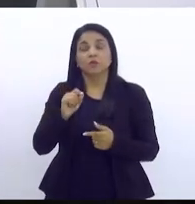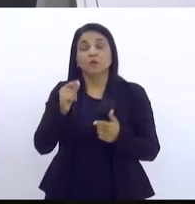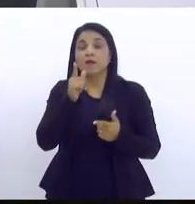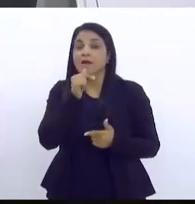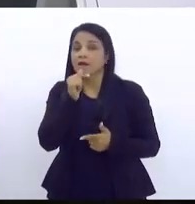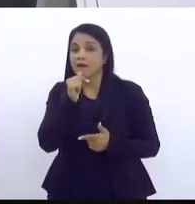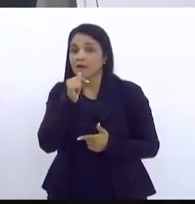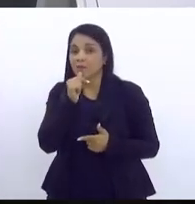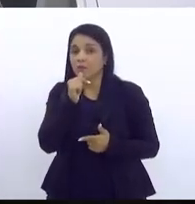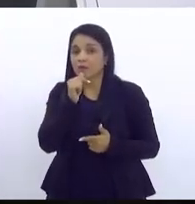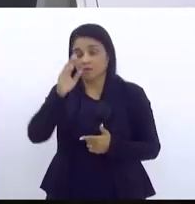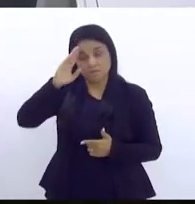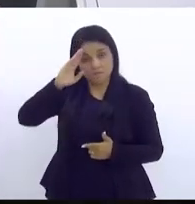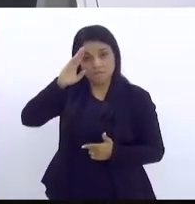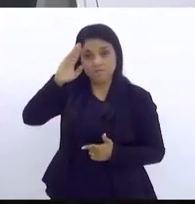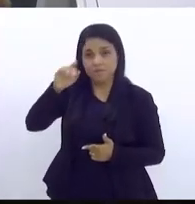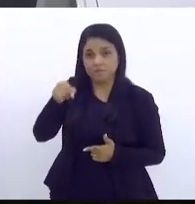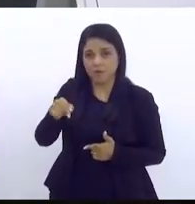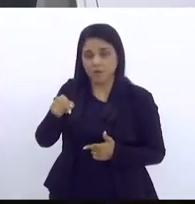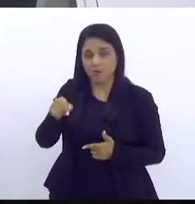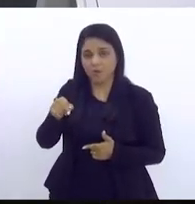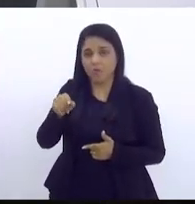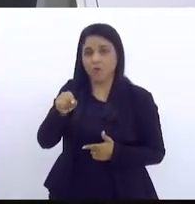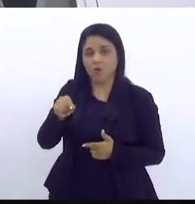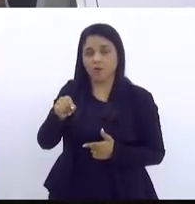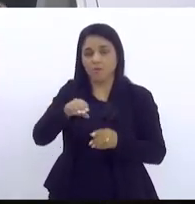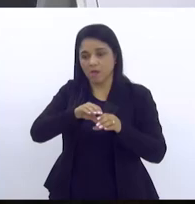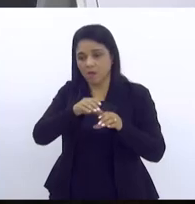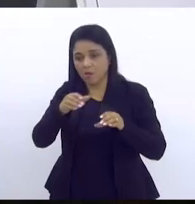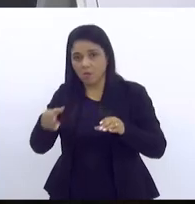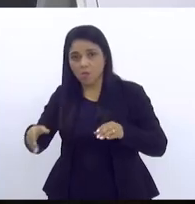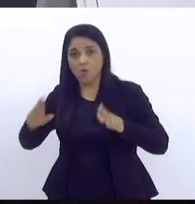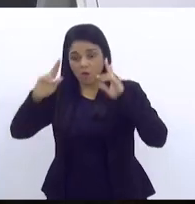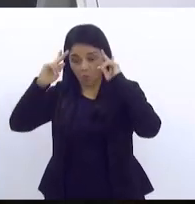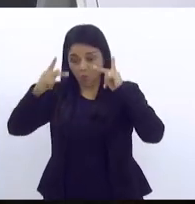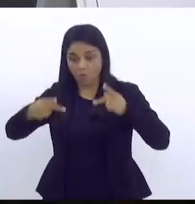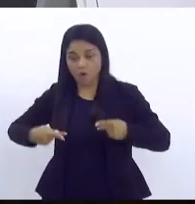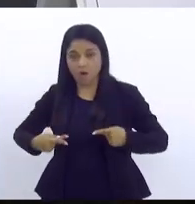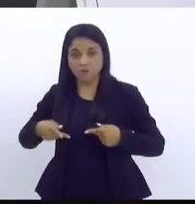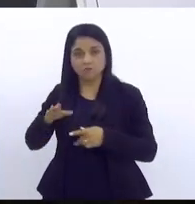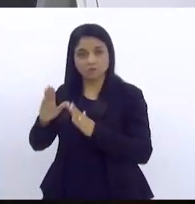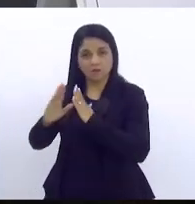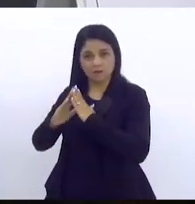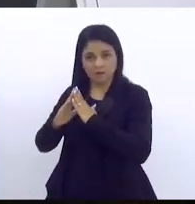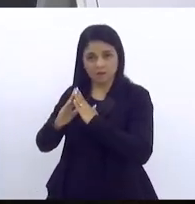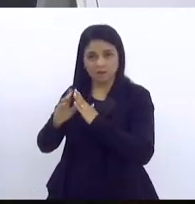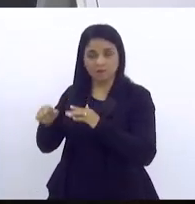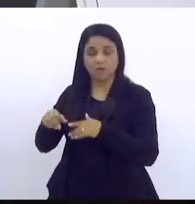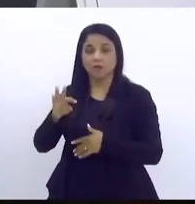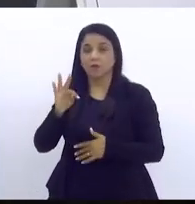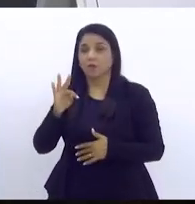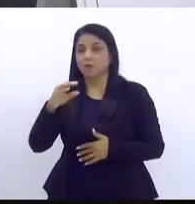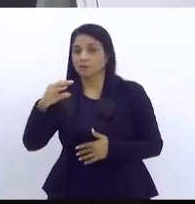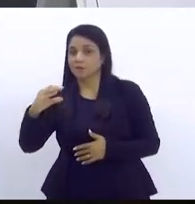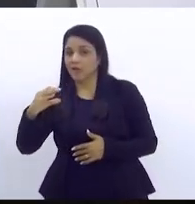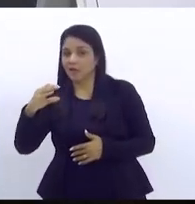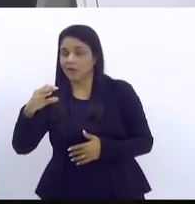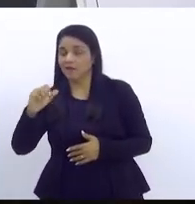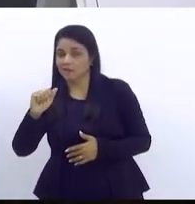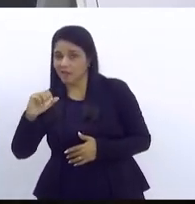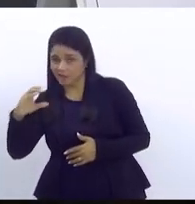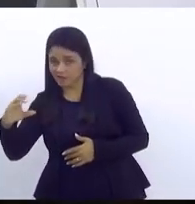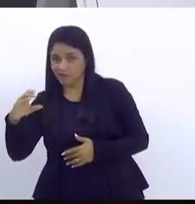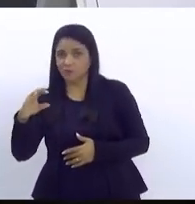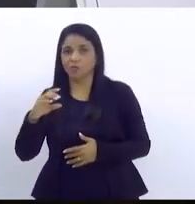água ela deve ser prioritariamente destinada para o abastecimento humano então tal como foi feito no caso do tá do comp perd a gente